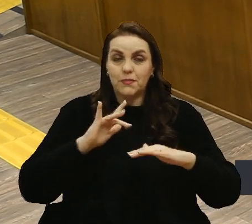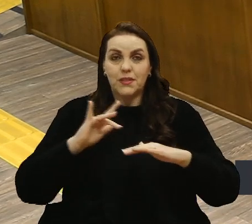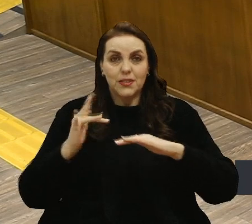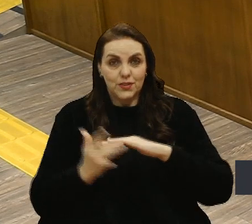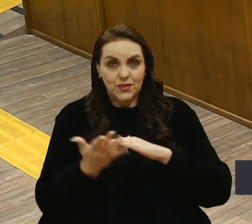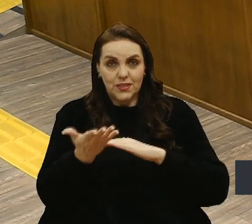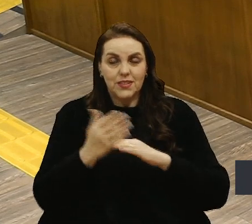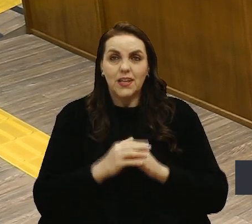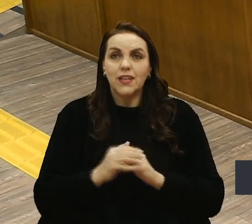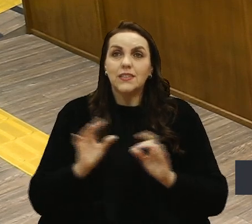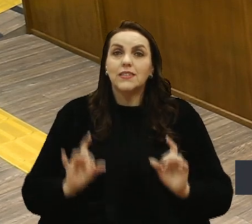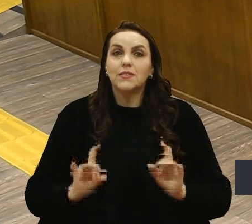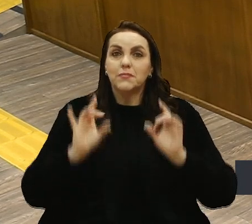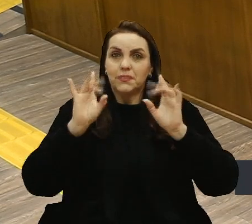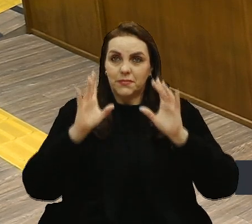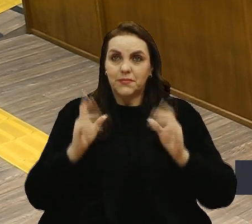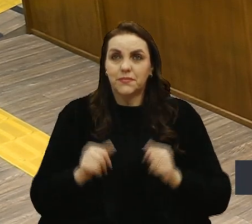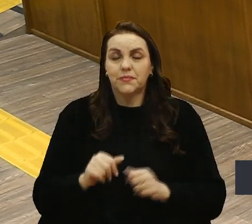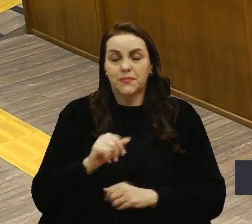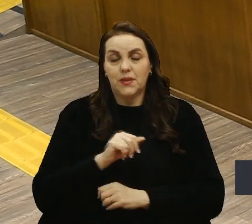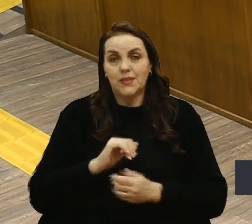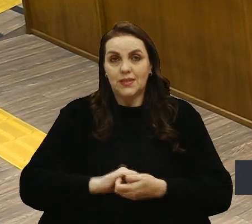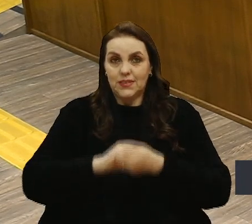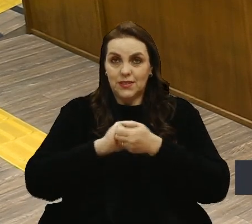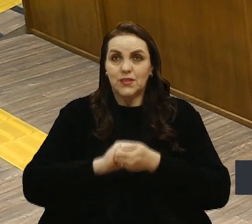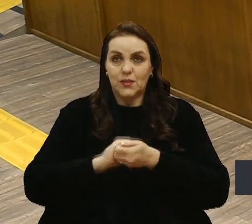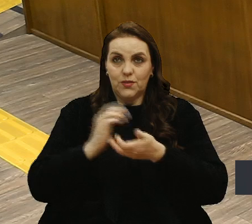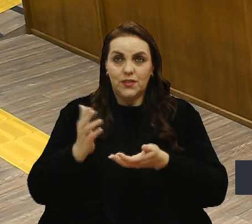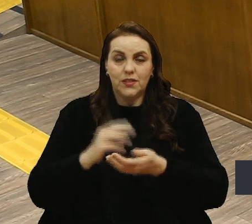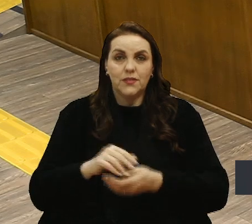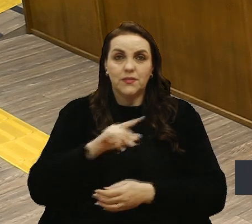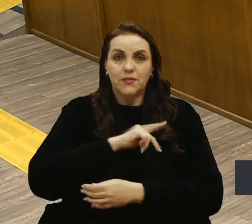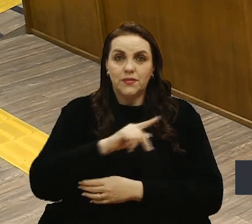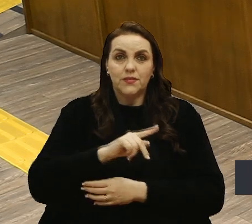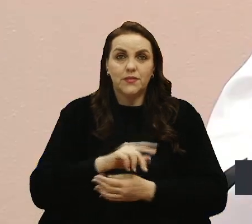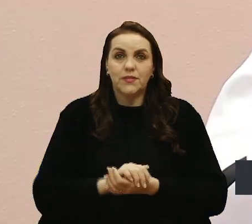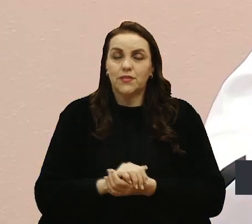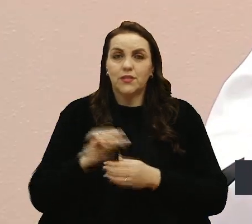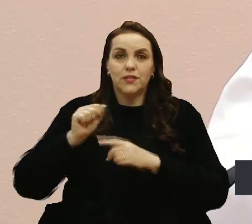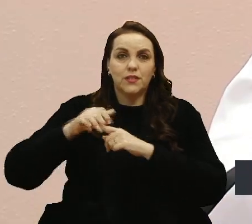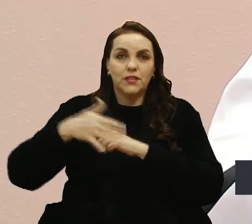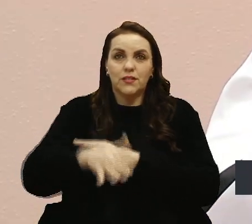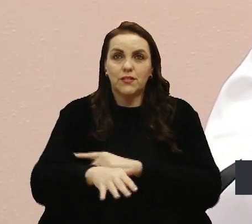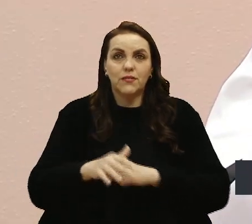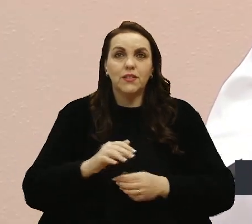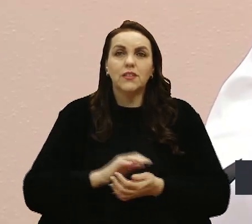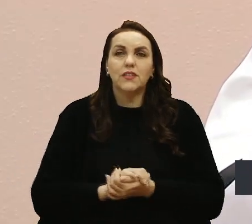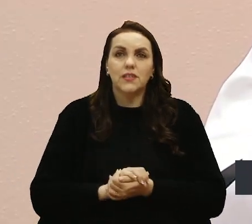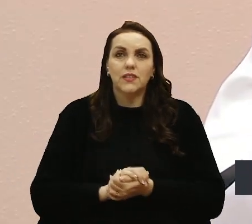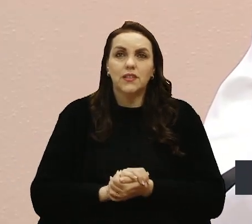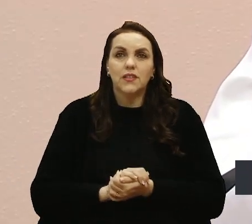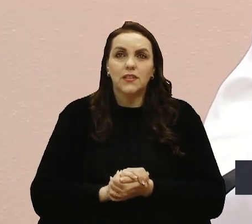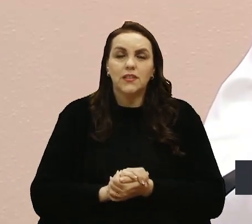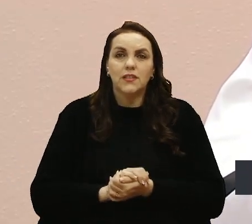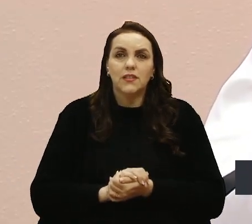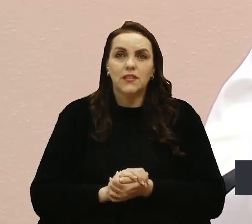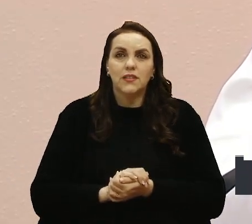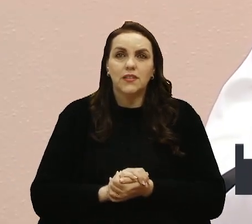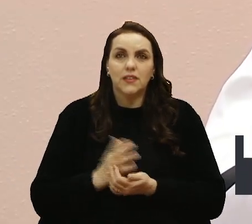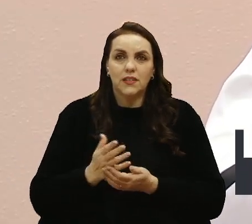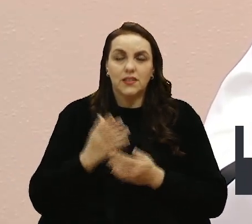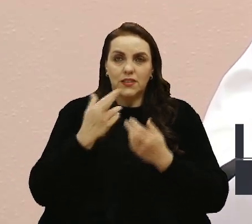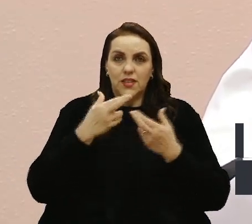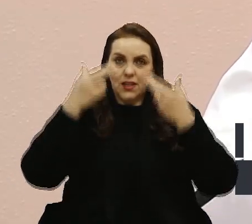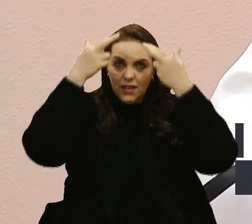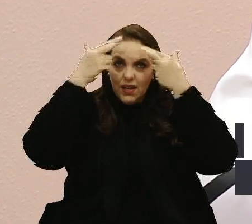De forma muito especial, o presidente saudar a Darla, que é a nossa presidente da MOG Galópolis, em seu nome, em nome da Vanessa, que é a nossa